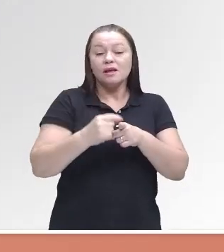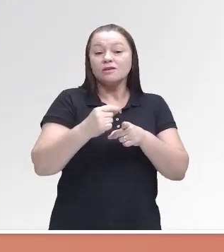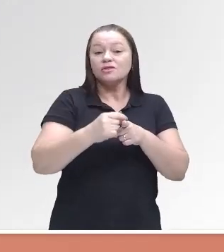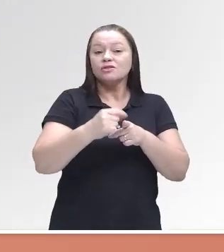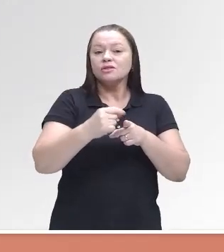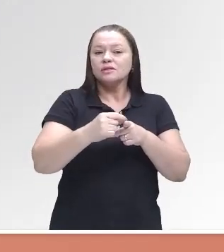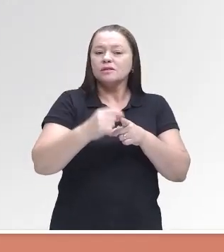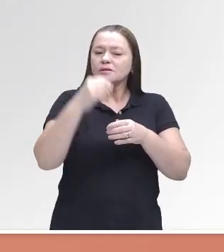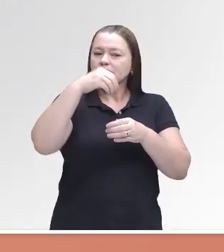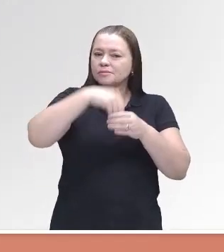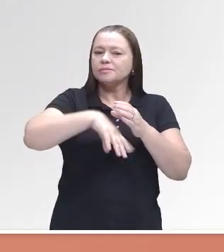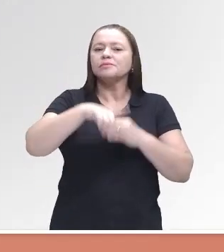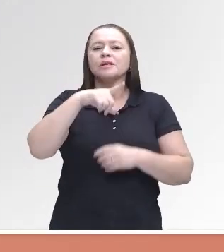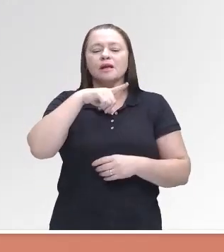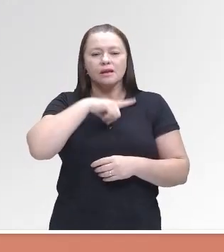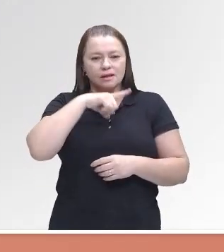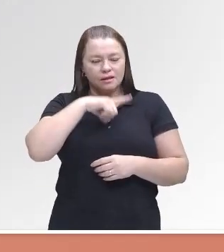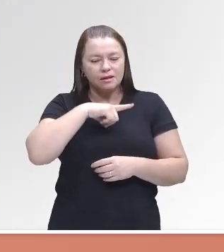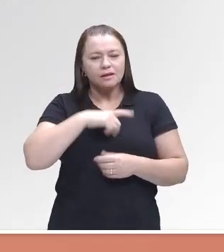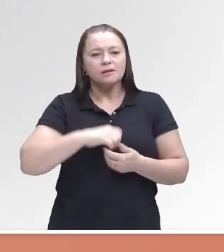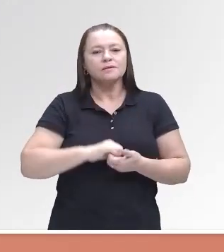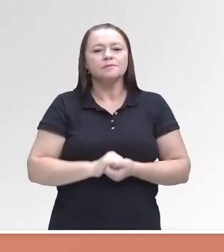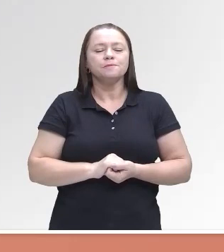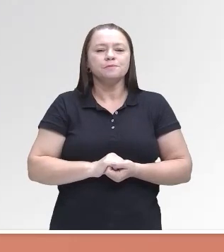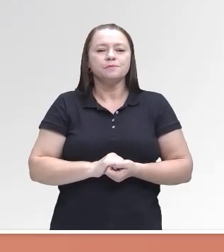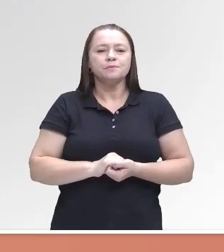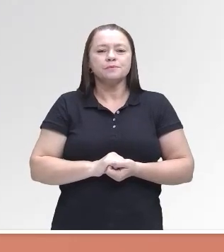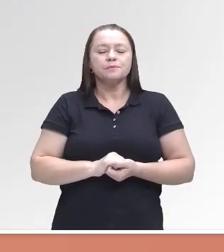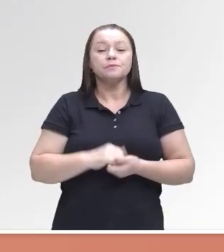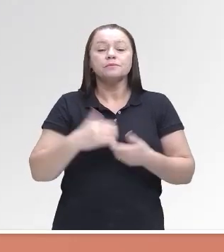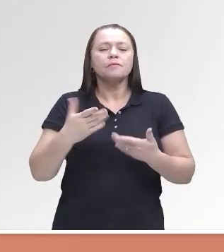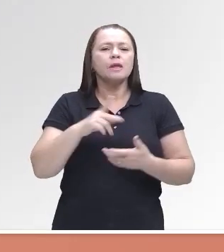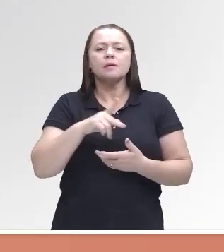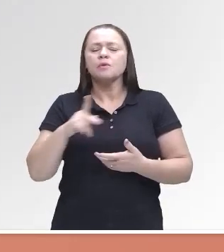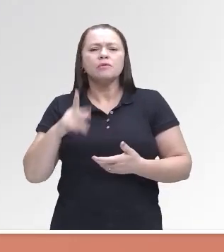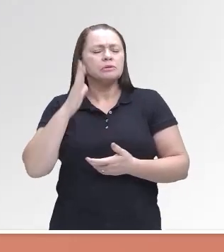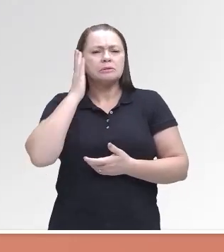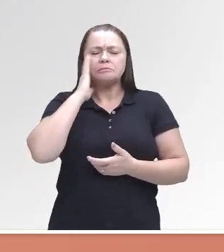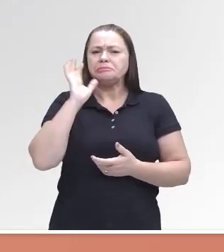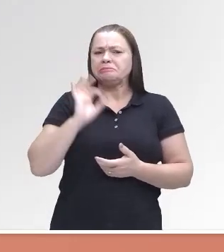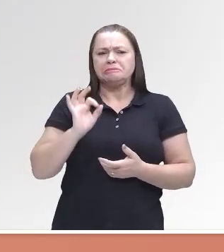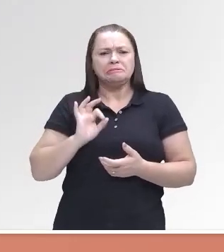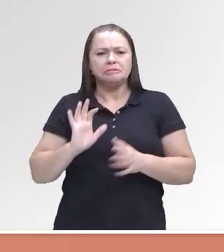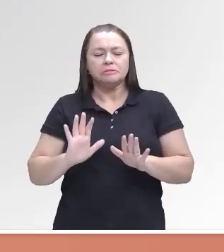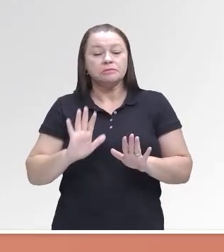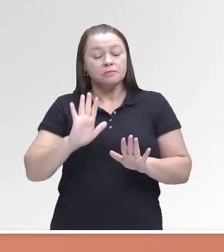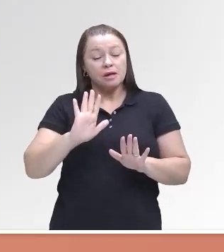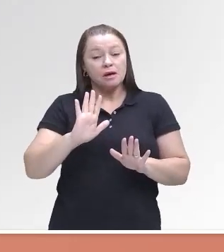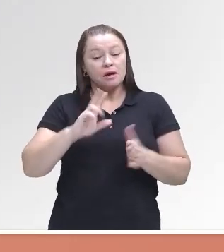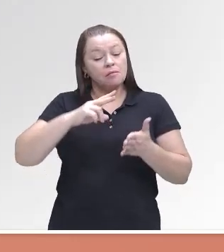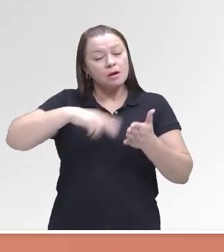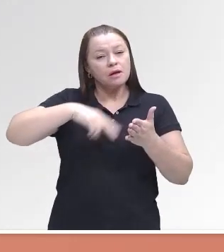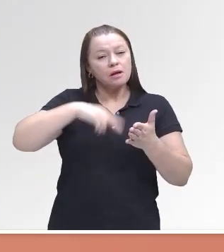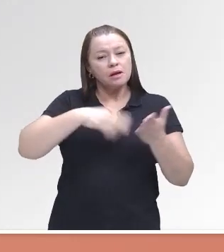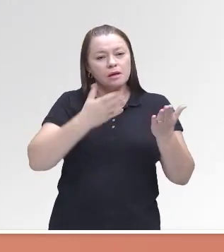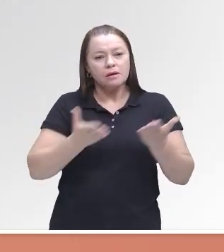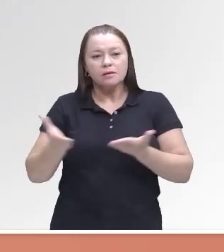quantidade de sílabas que ela possui. Professor, eu não entendi. Leiam comigo essa próxima